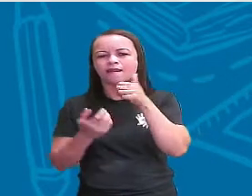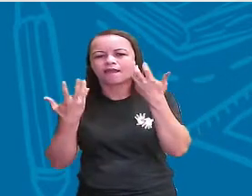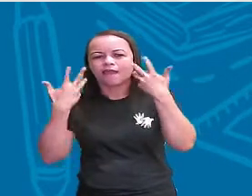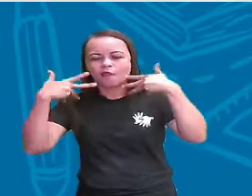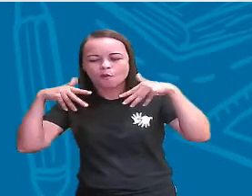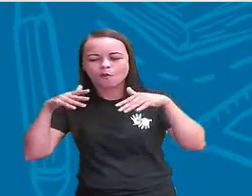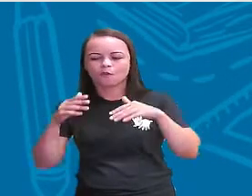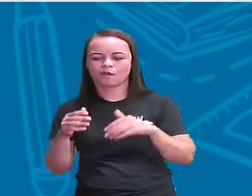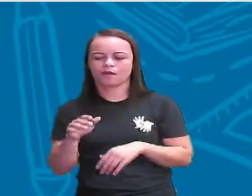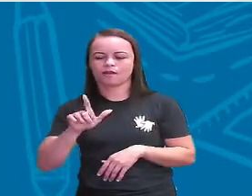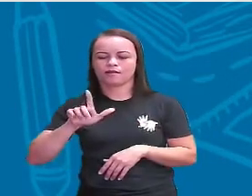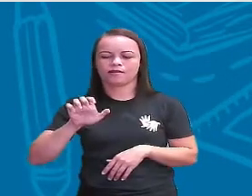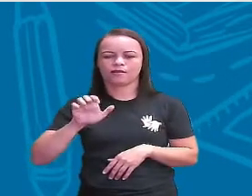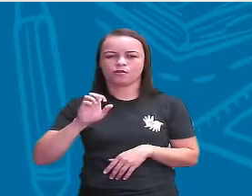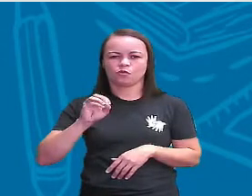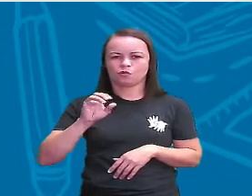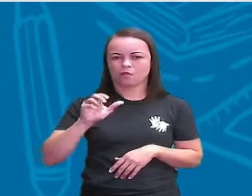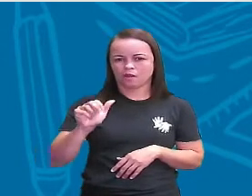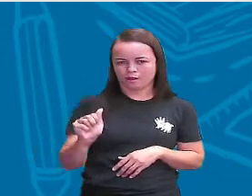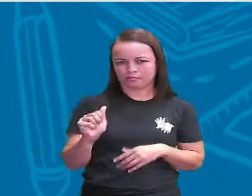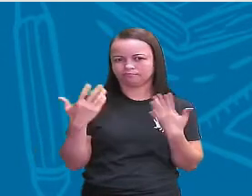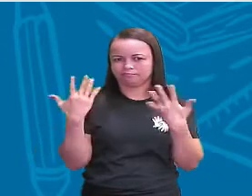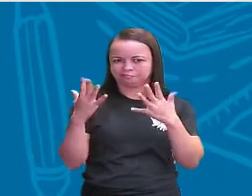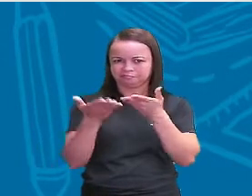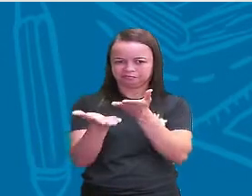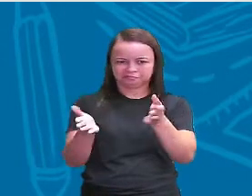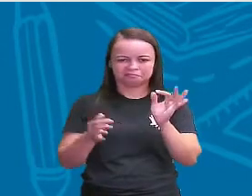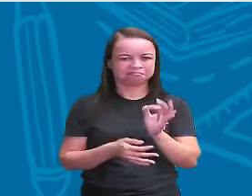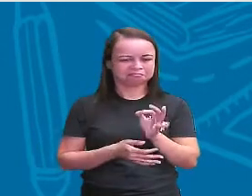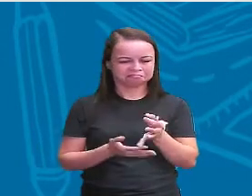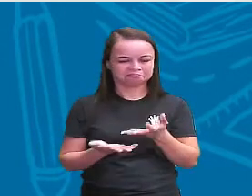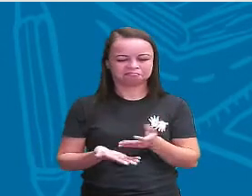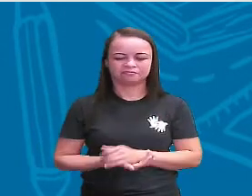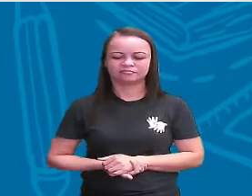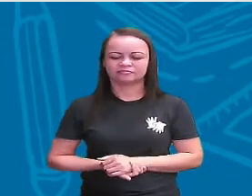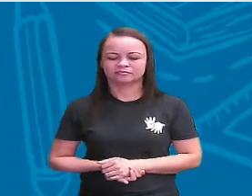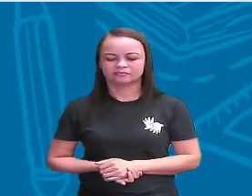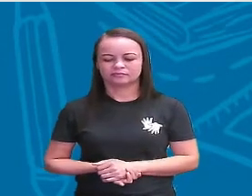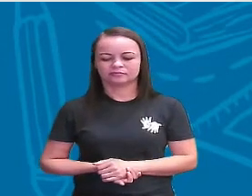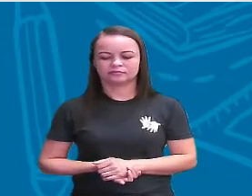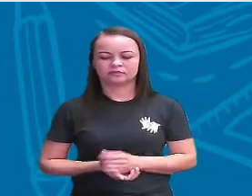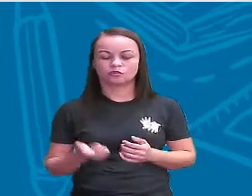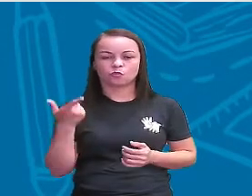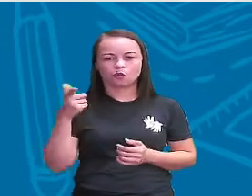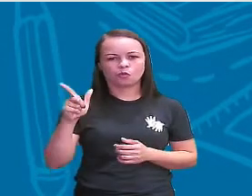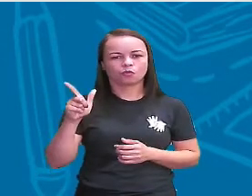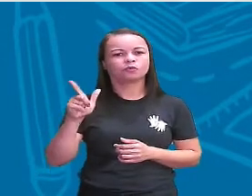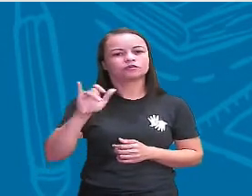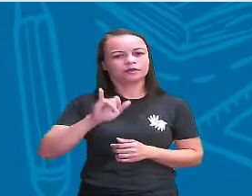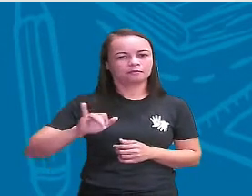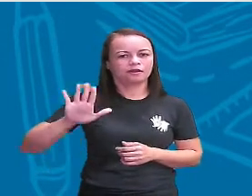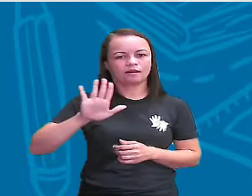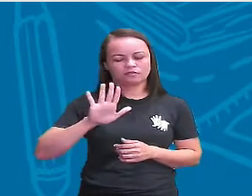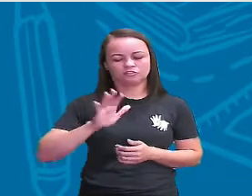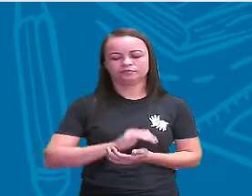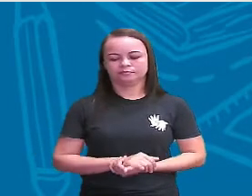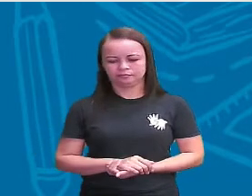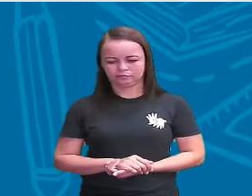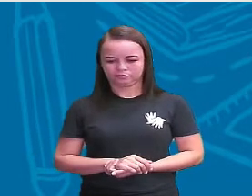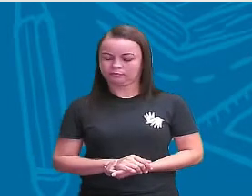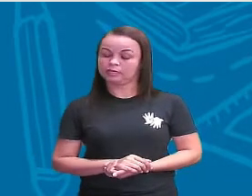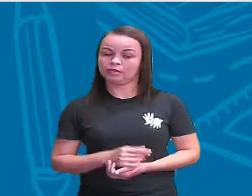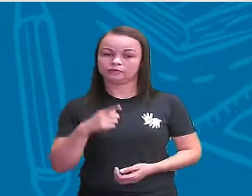leoa. Muito bem, parabéns para quem acertou aí de casa. Já aqui no outro desenho, né? Eu